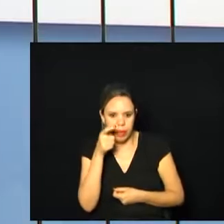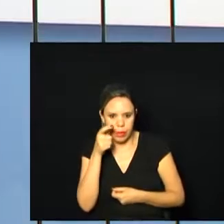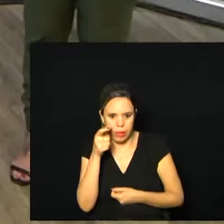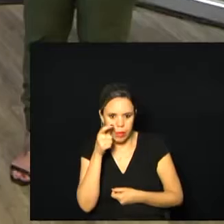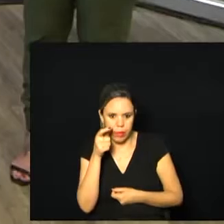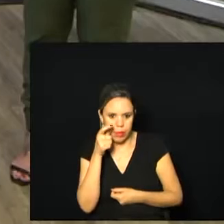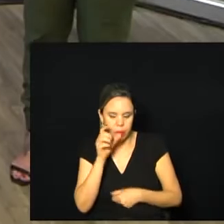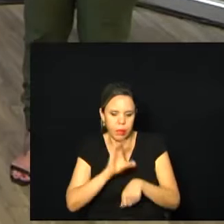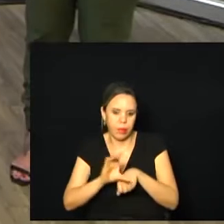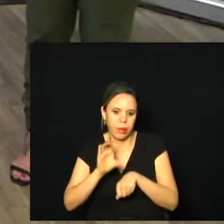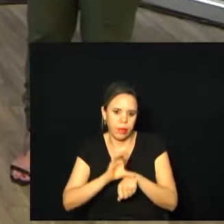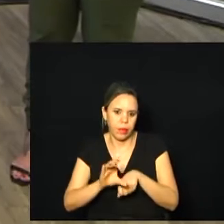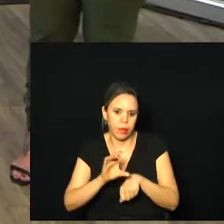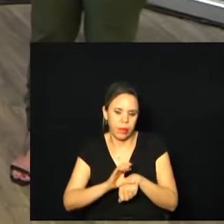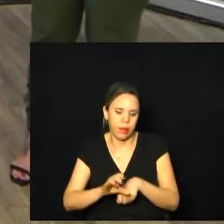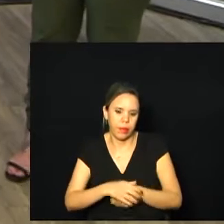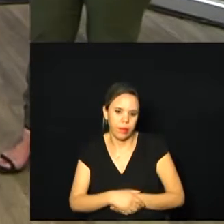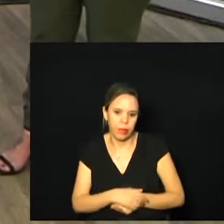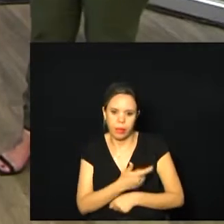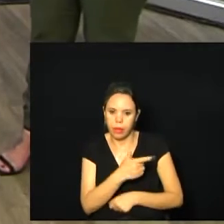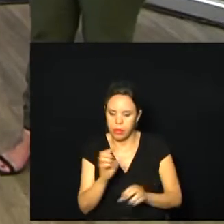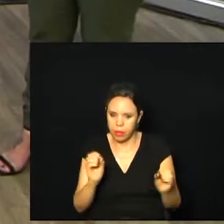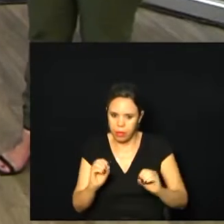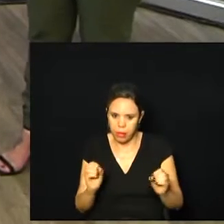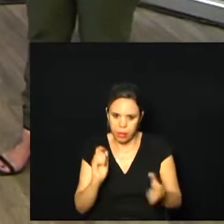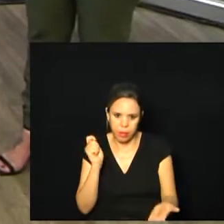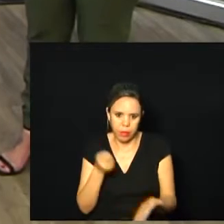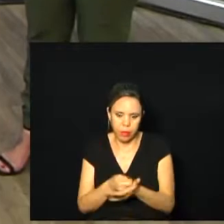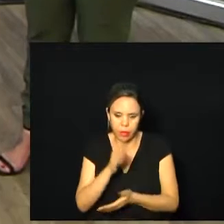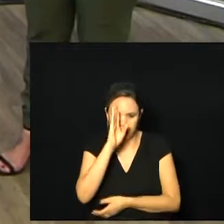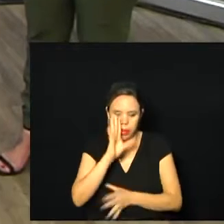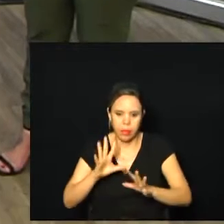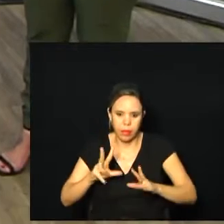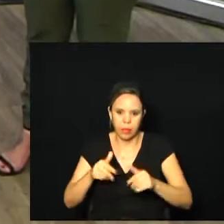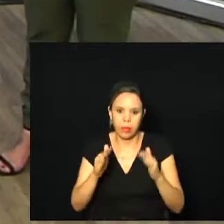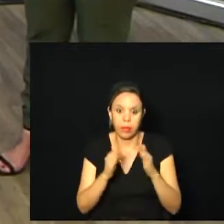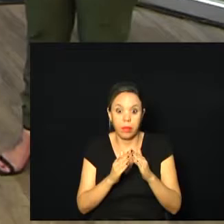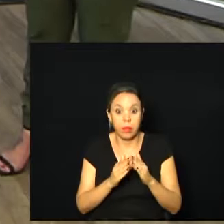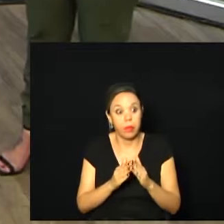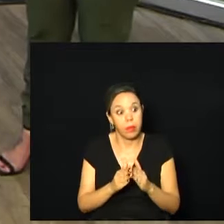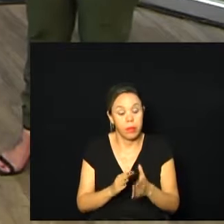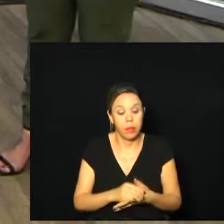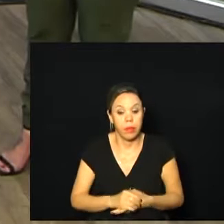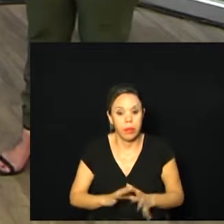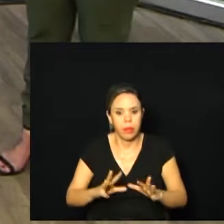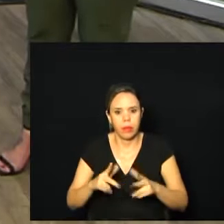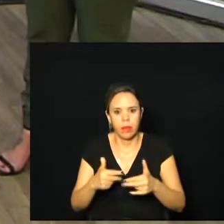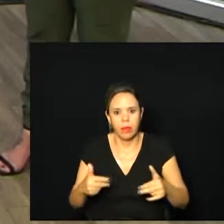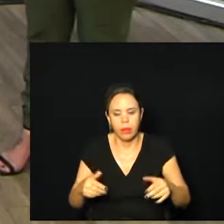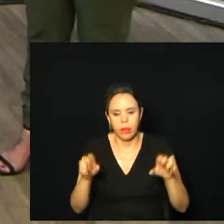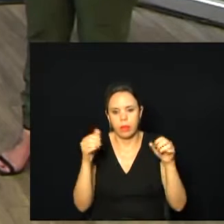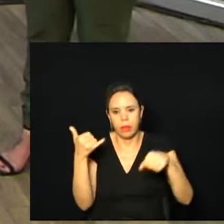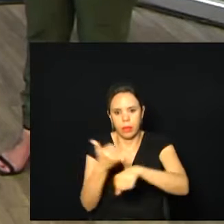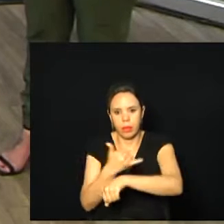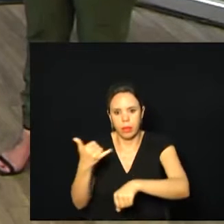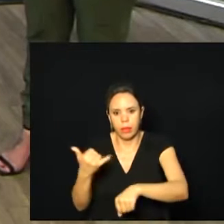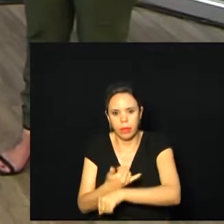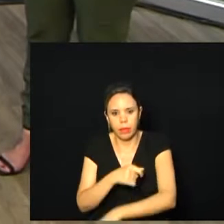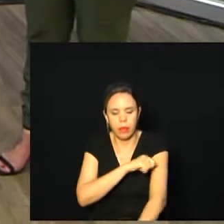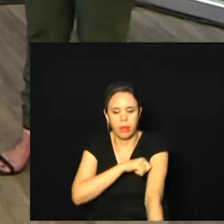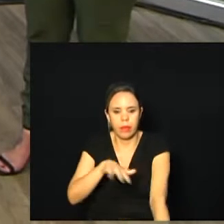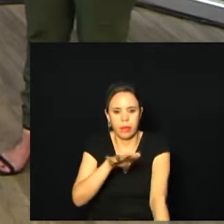além do curso não ter nada pago, vai ser, olha, moradia, toda a infraestrutura para que esse